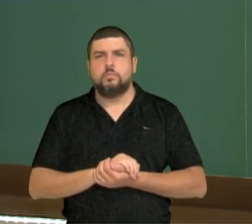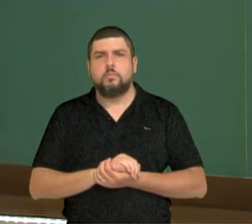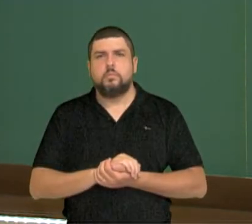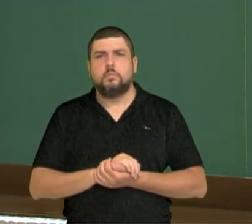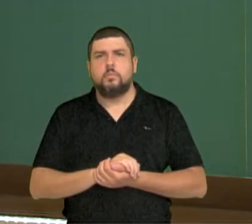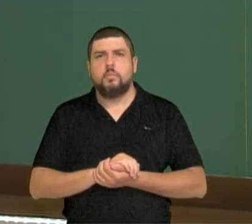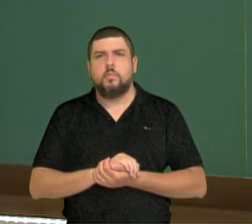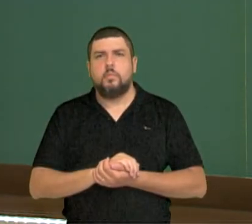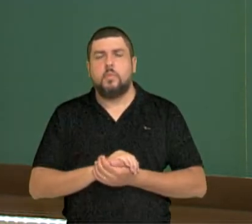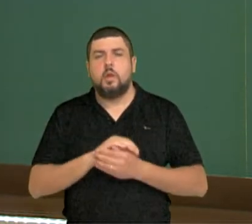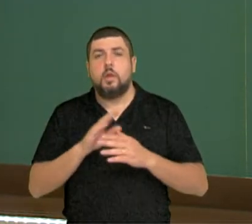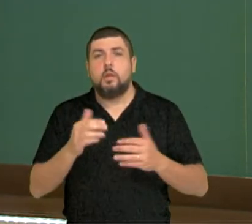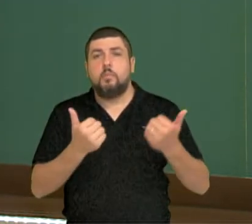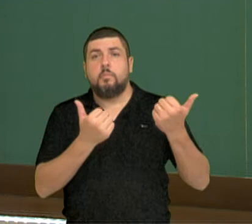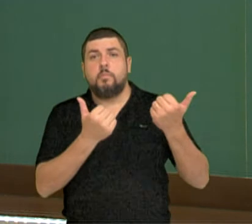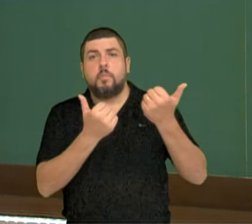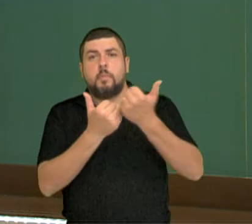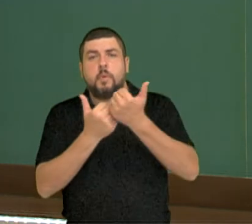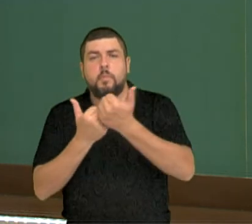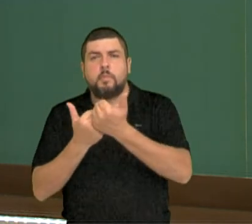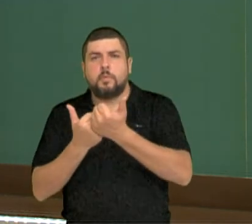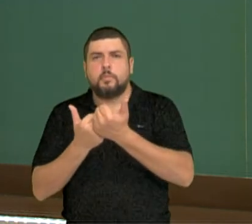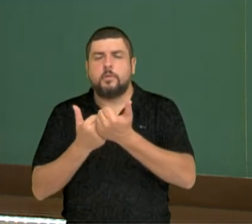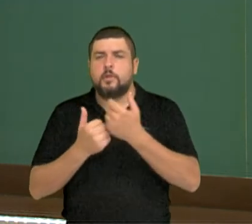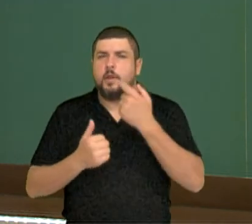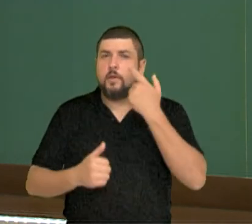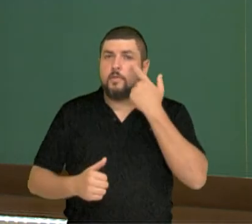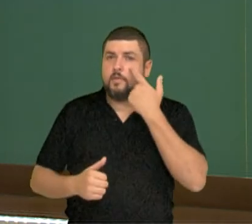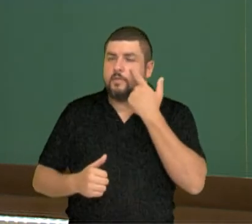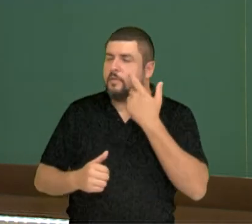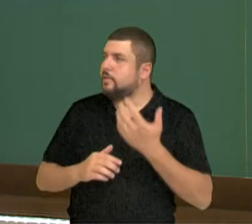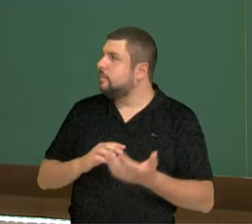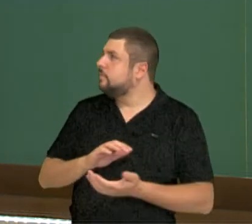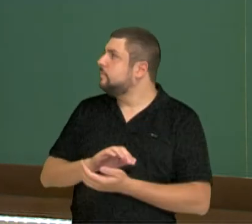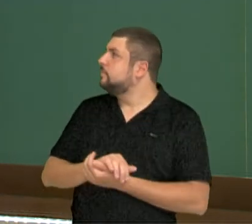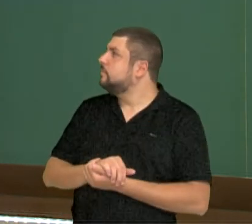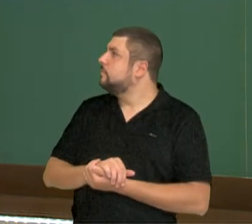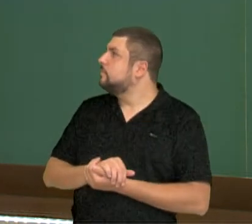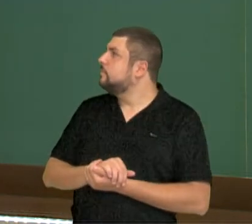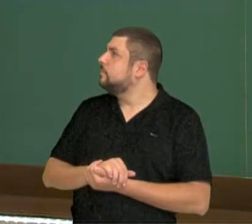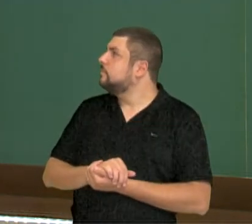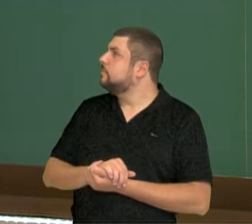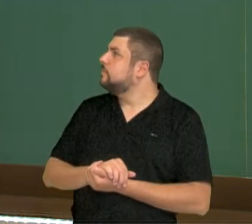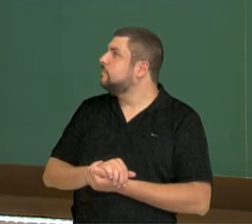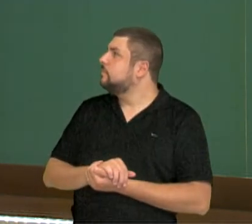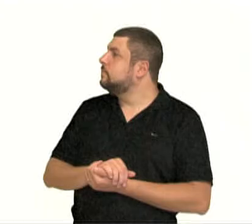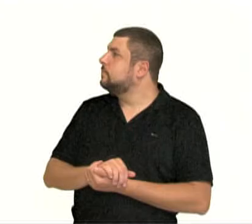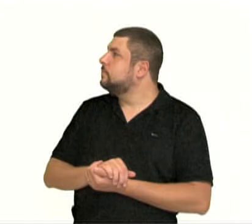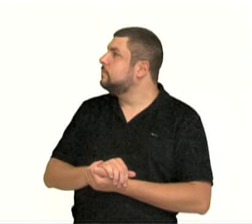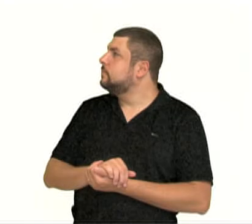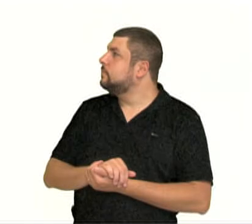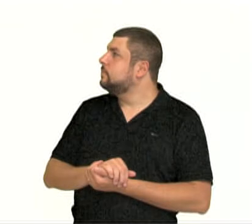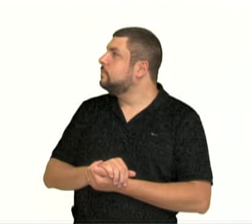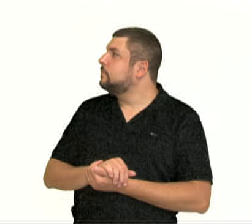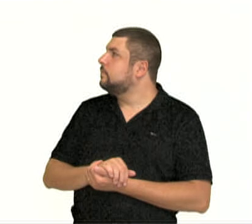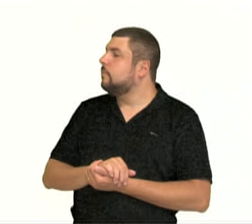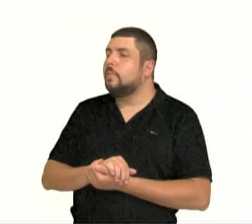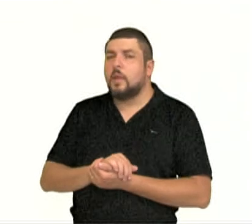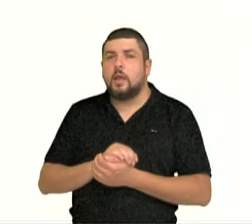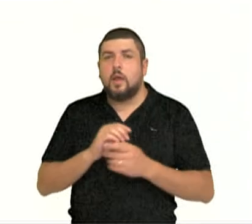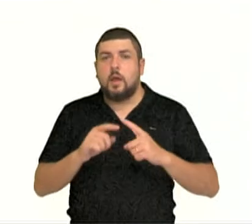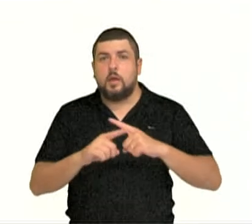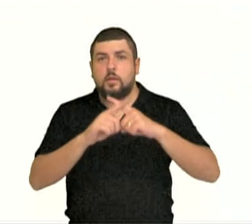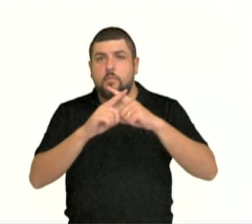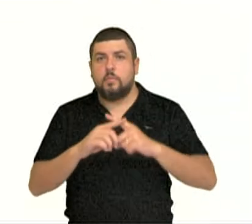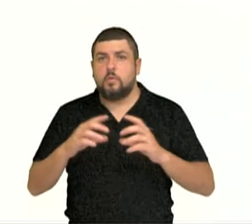dados, nós temos aqui que impulso é igual a 300 vezes 0,012 e, incrivelmente, essa multiplicação vai dar